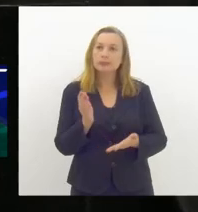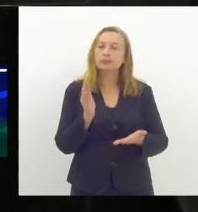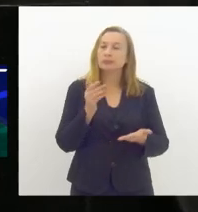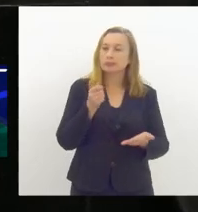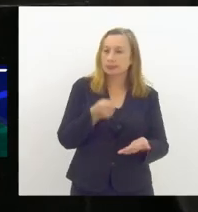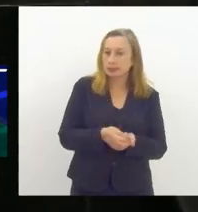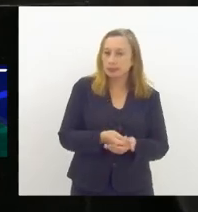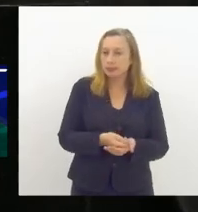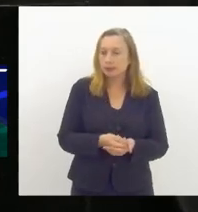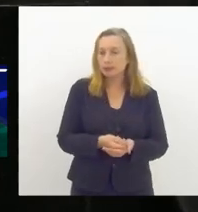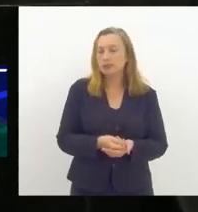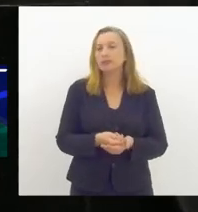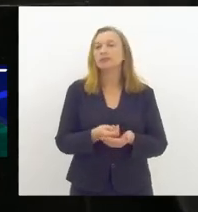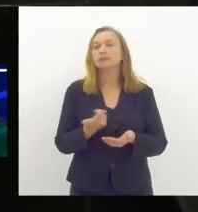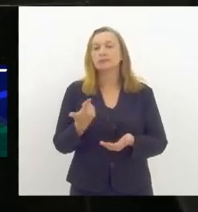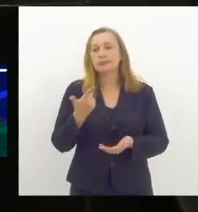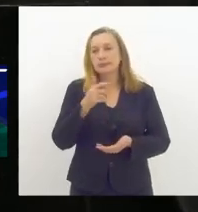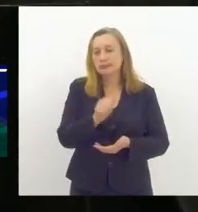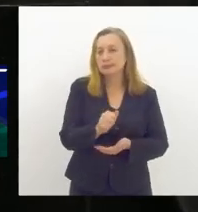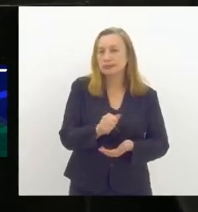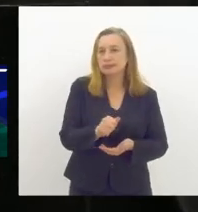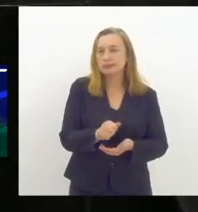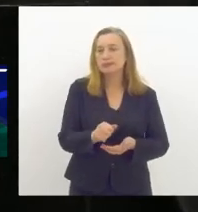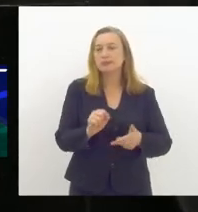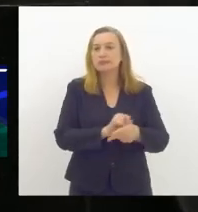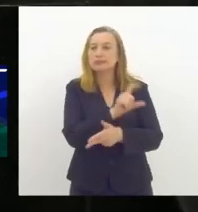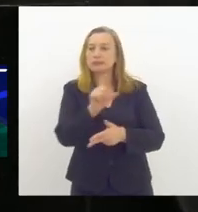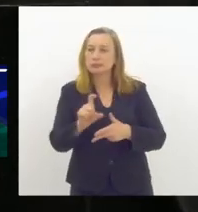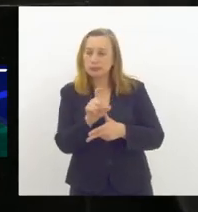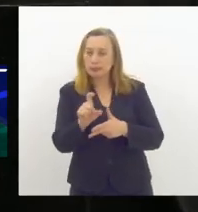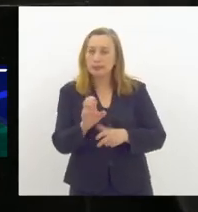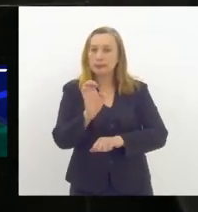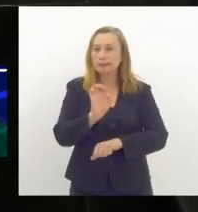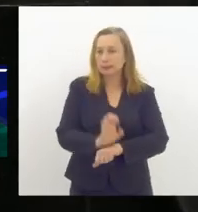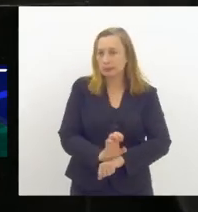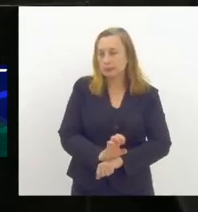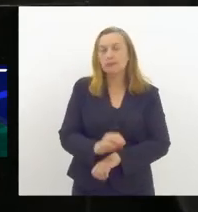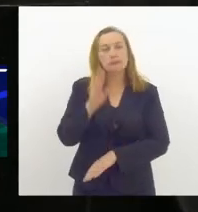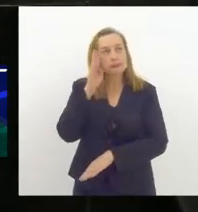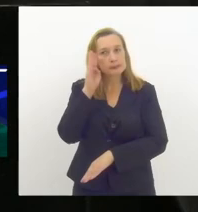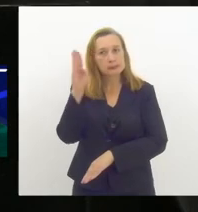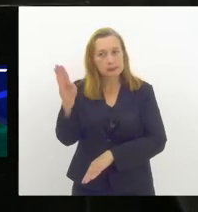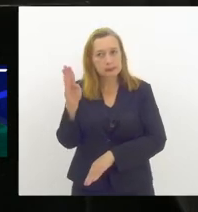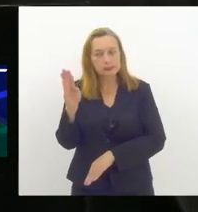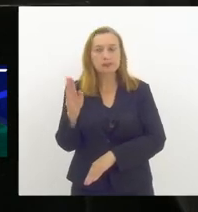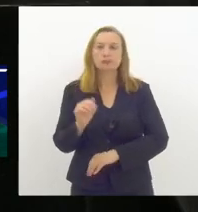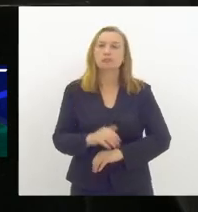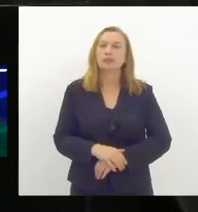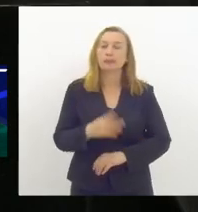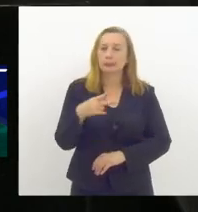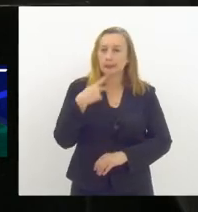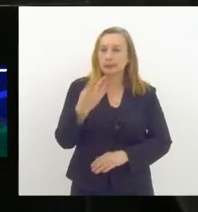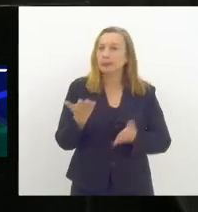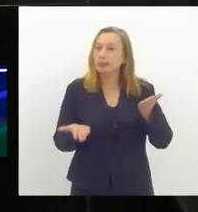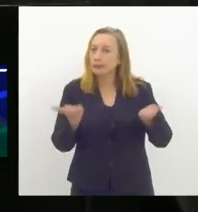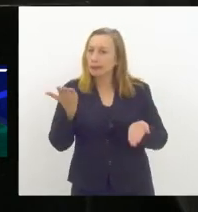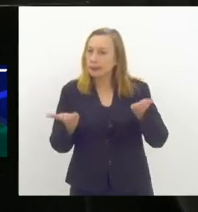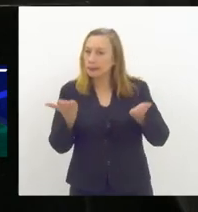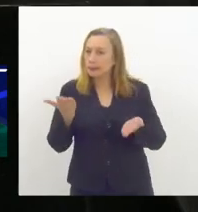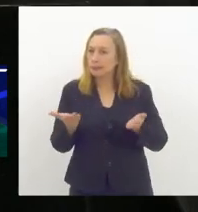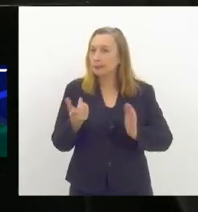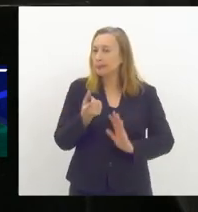executadas e alcançadas pelo executivo Estadual principalmente no que diz respeito ao equilíbrio